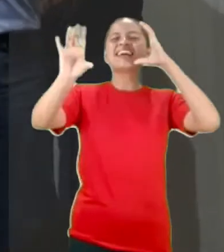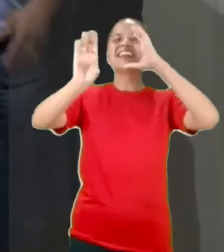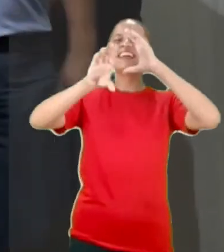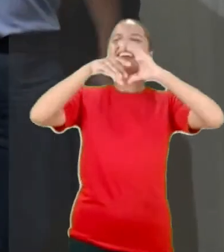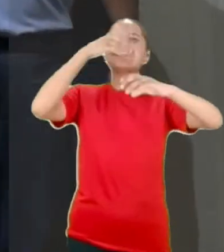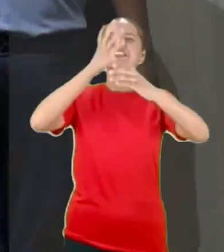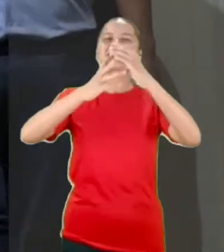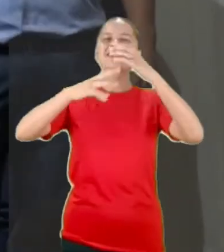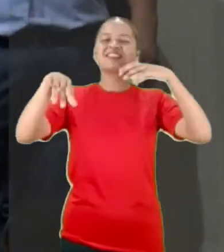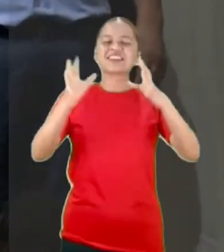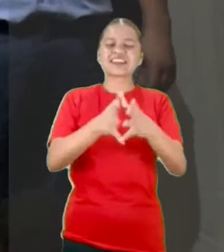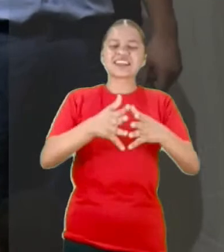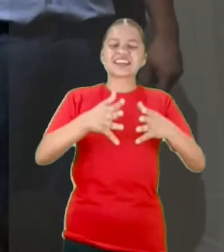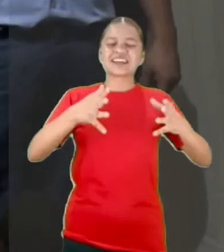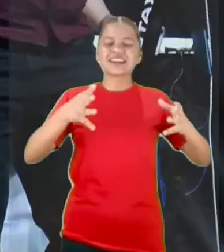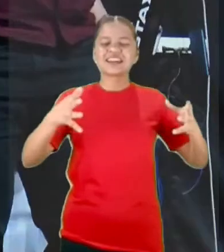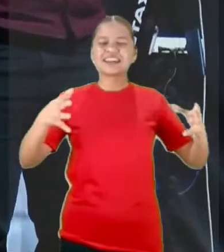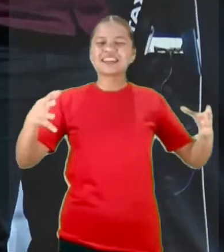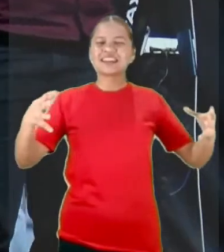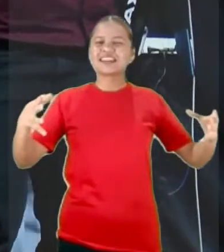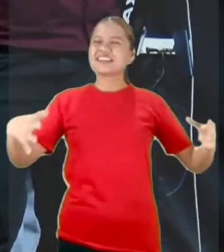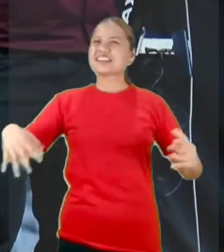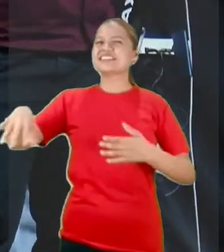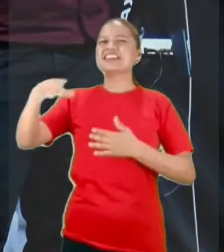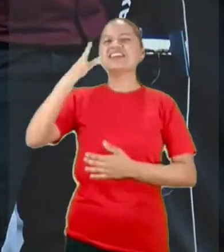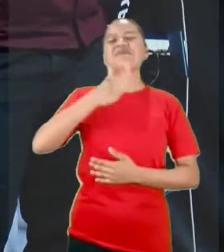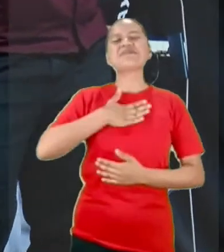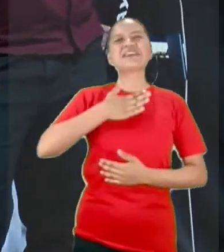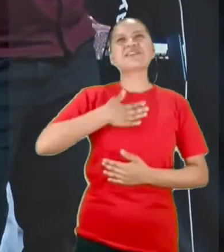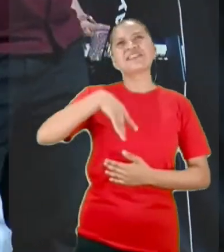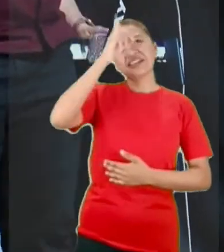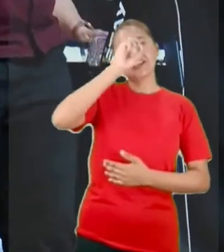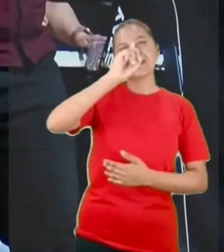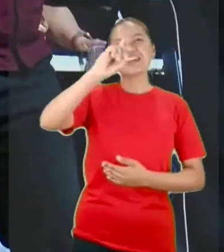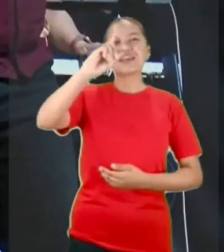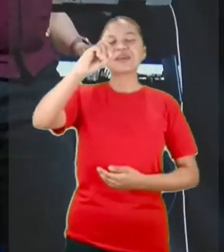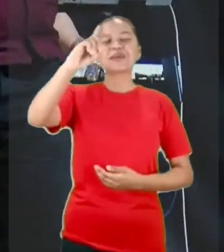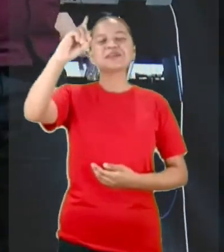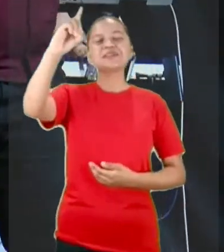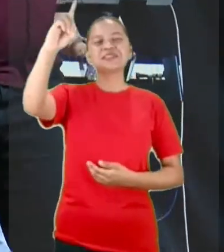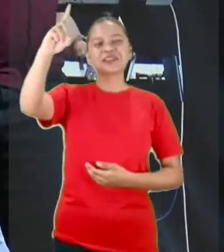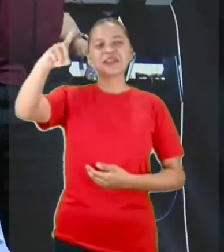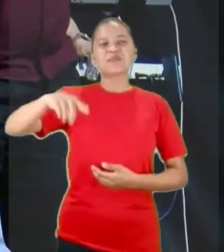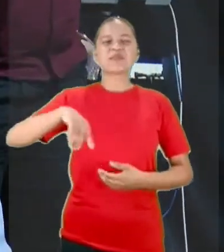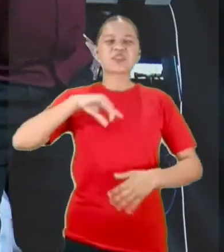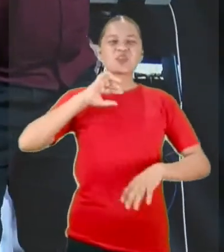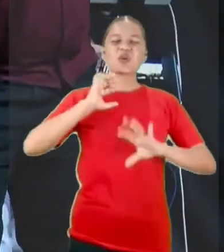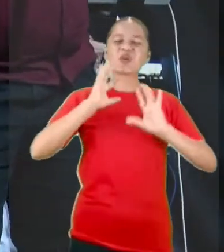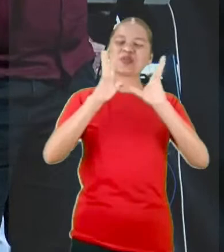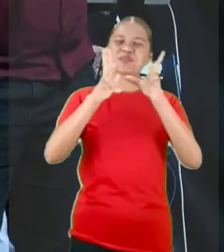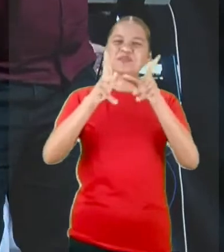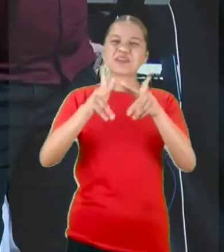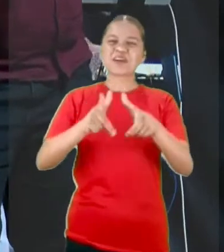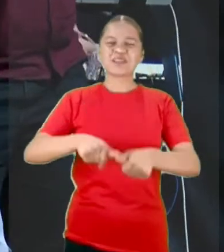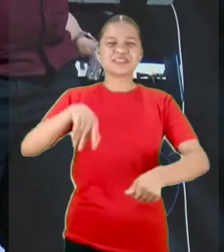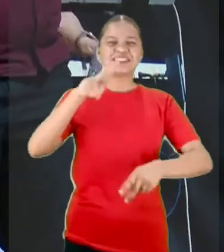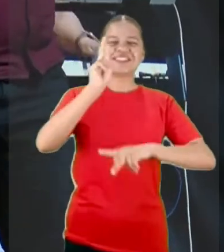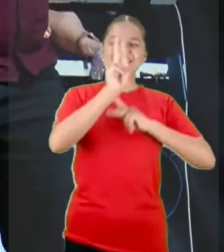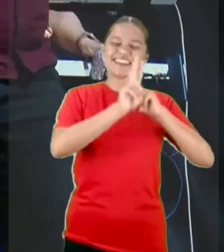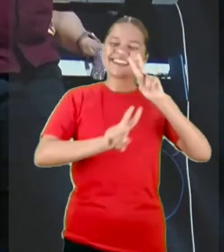Cantarei quão grande é o meu Deus, e todos hão de